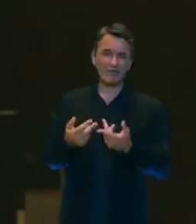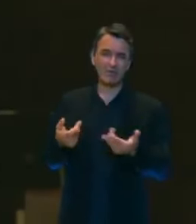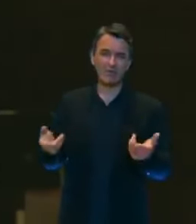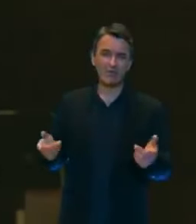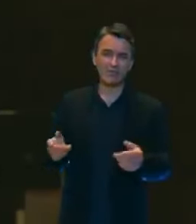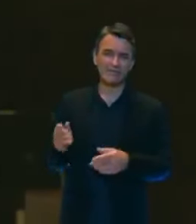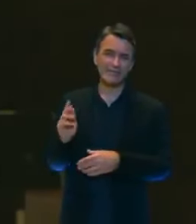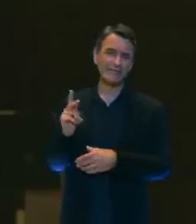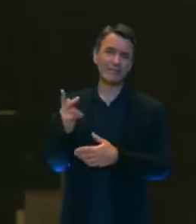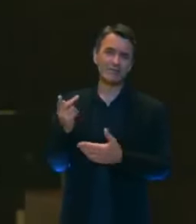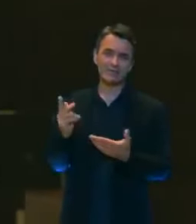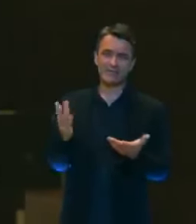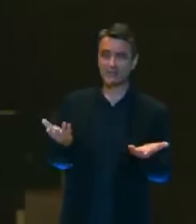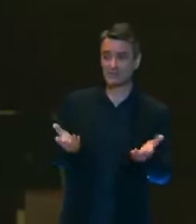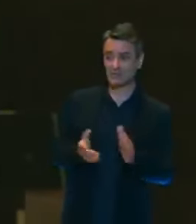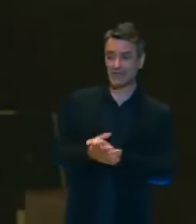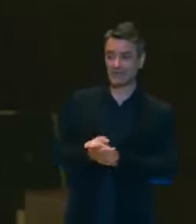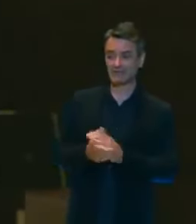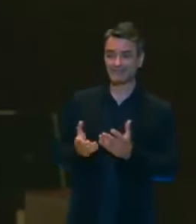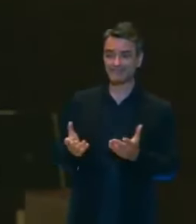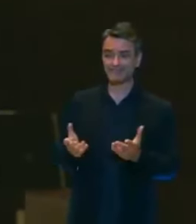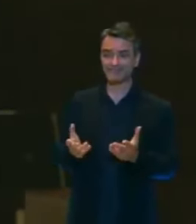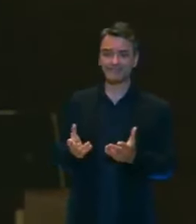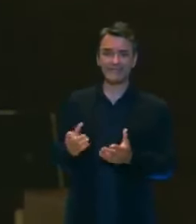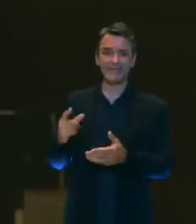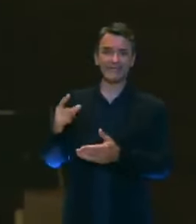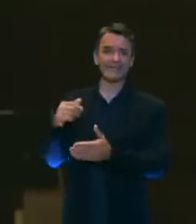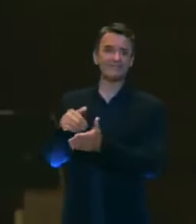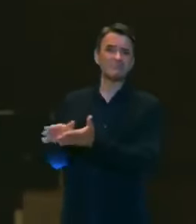Saiu da seleção, foi mandado embora. Absurdo.